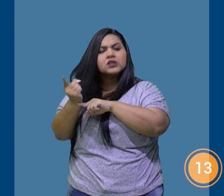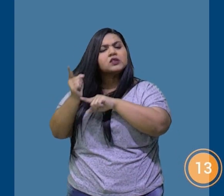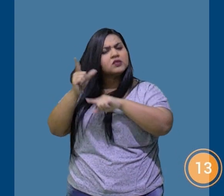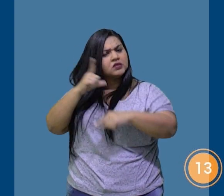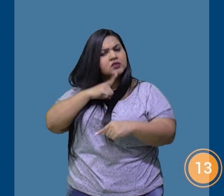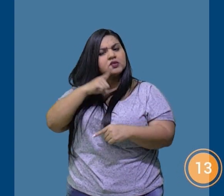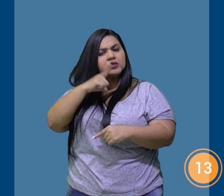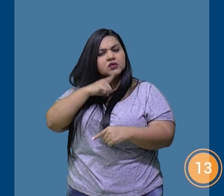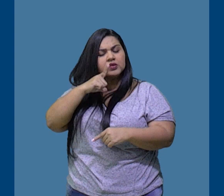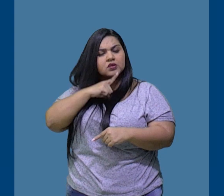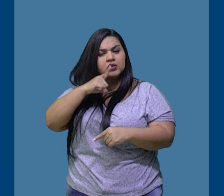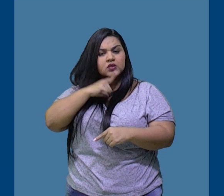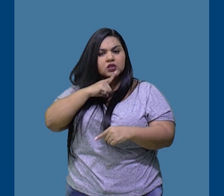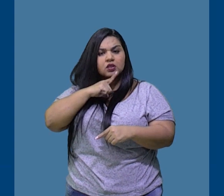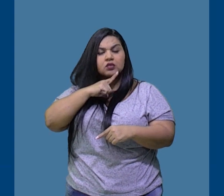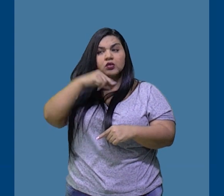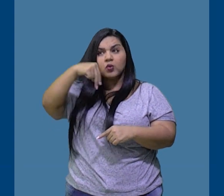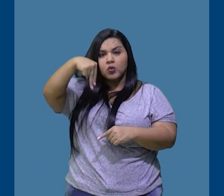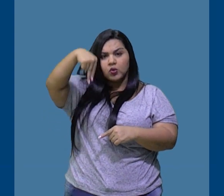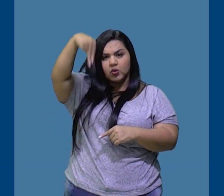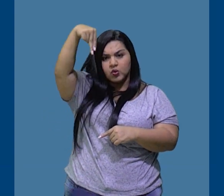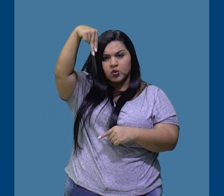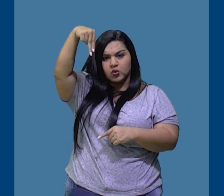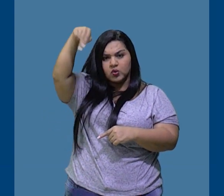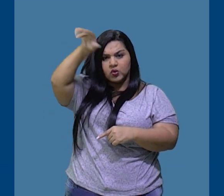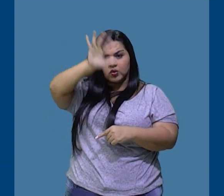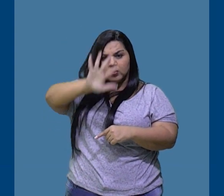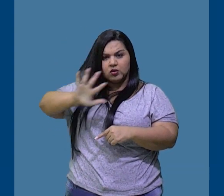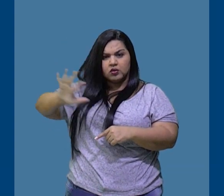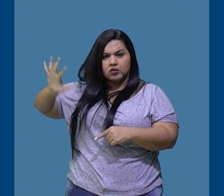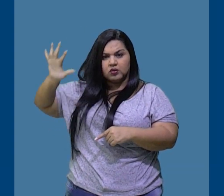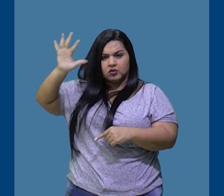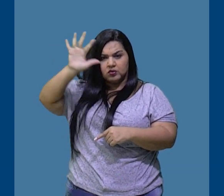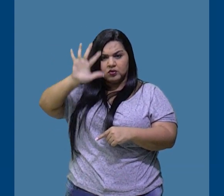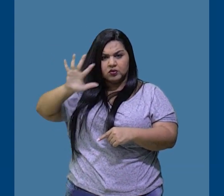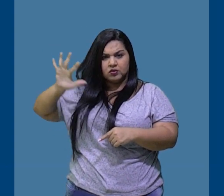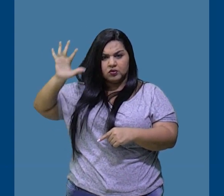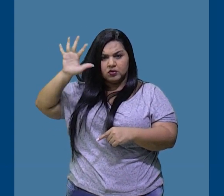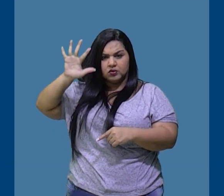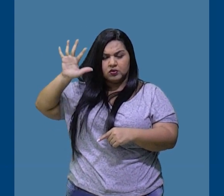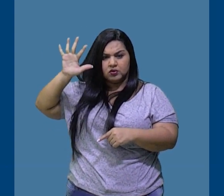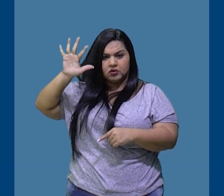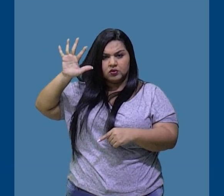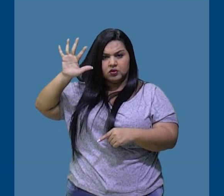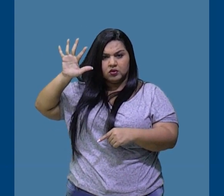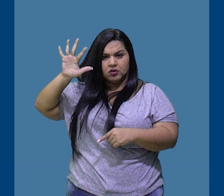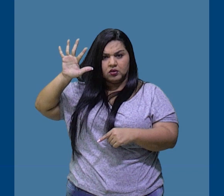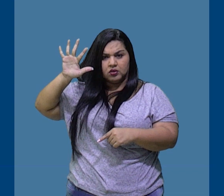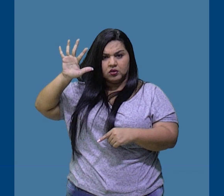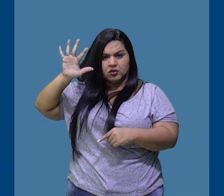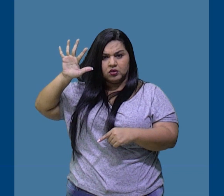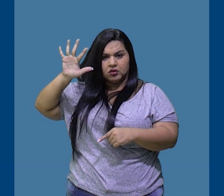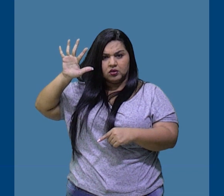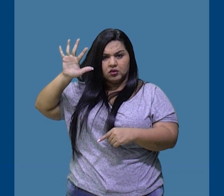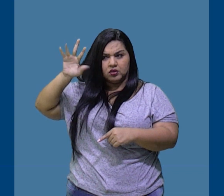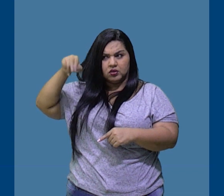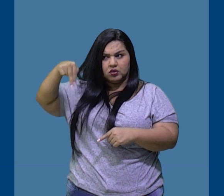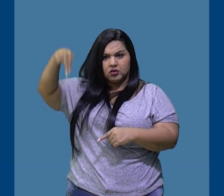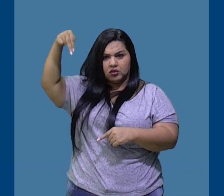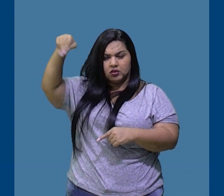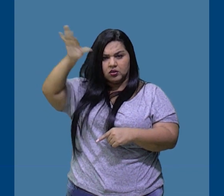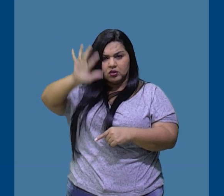ali o ponto norte, né? Então, aqui, olha, vou colocar aqui uma setinha. Então, se eu sei aqui o meu